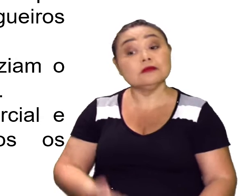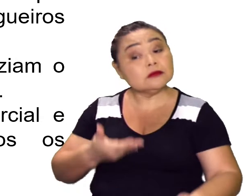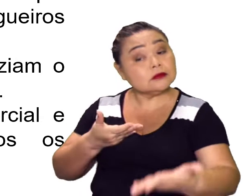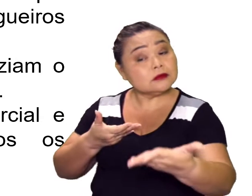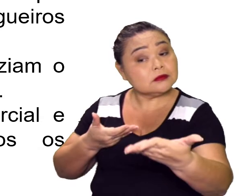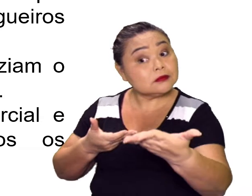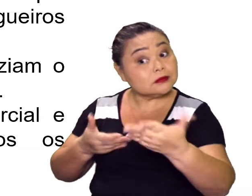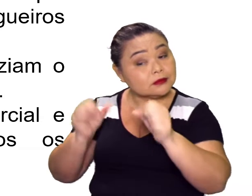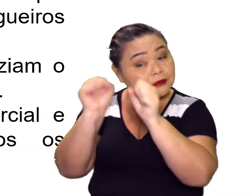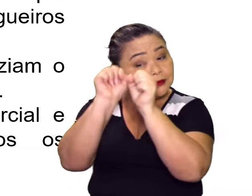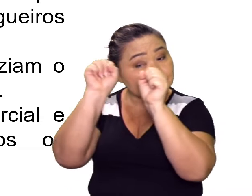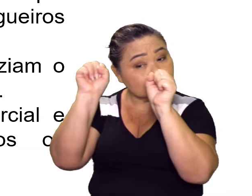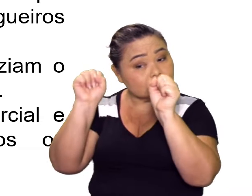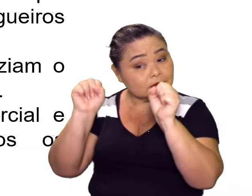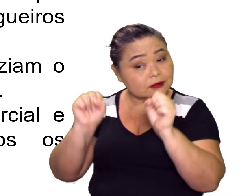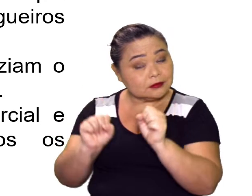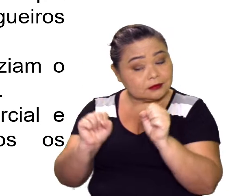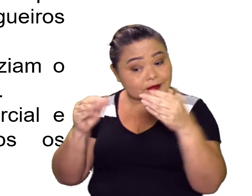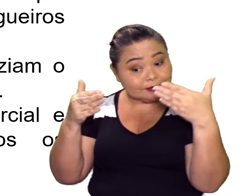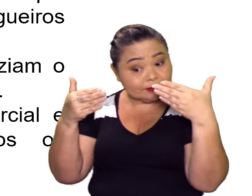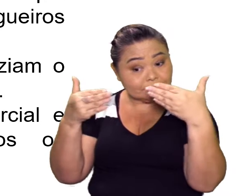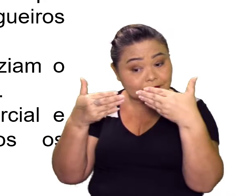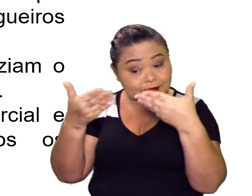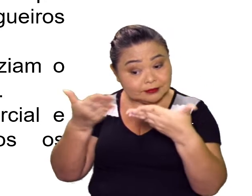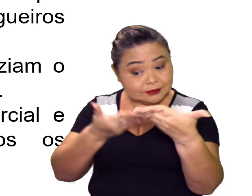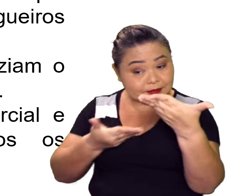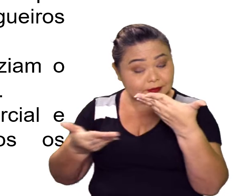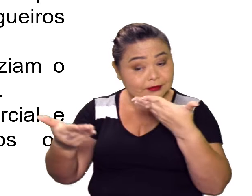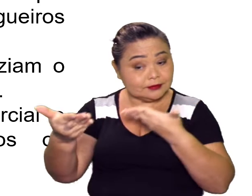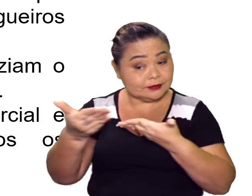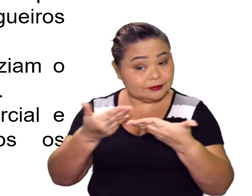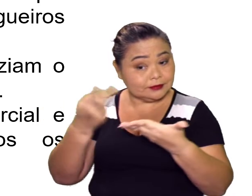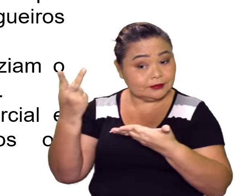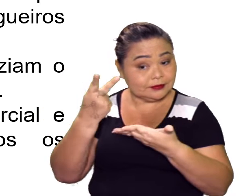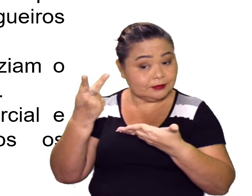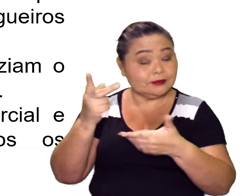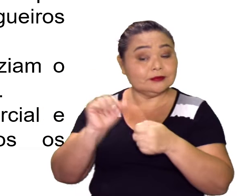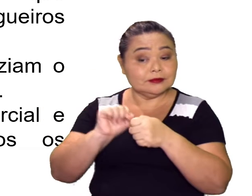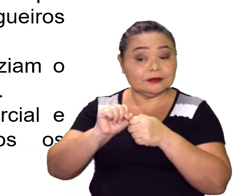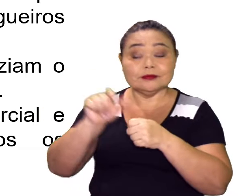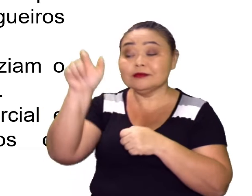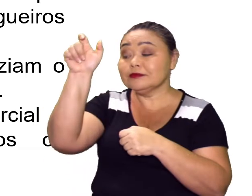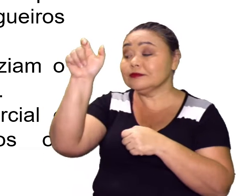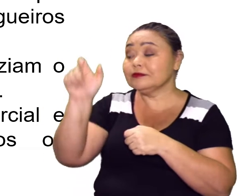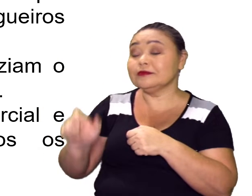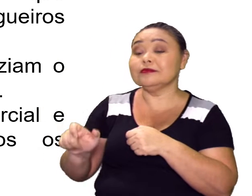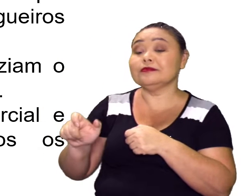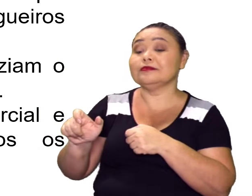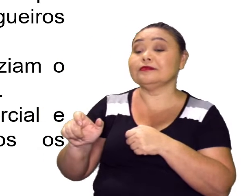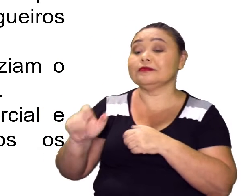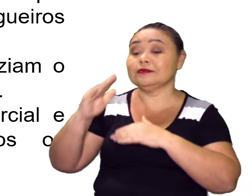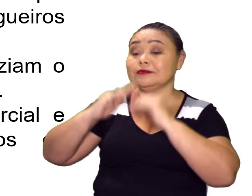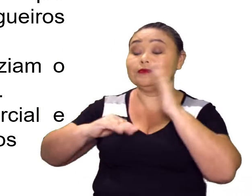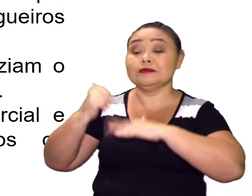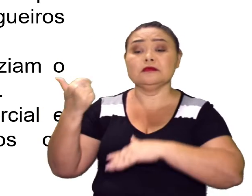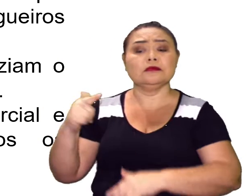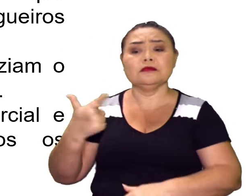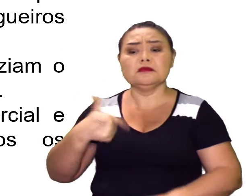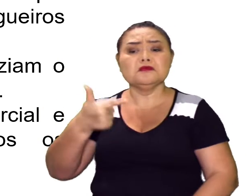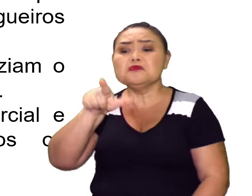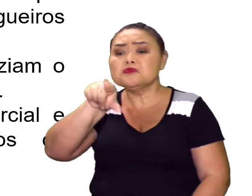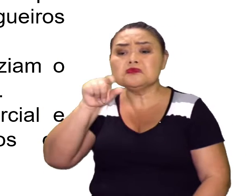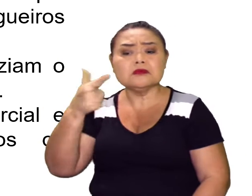havia um sistema bem fechado de comércio entre eles na Amazônia. E o seringueiro não tinha